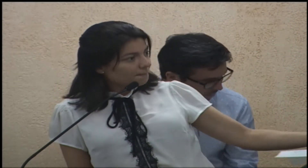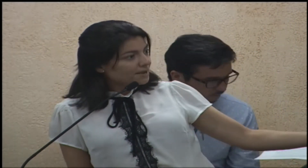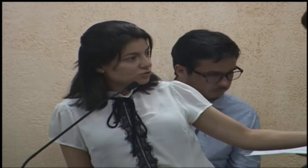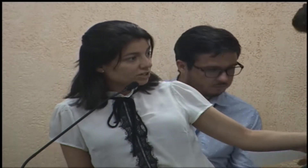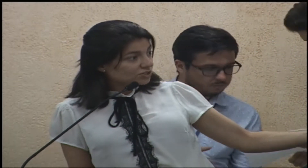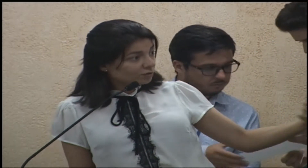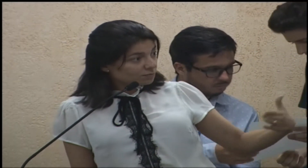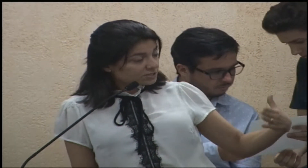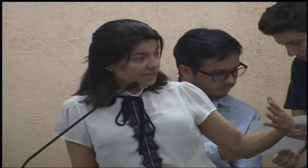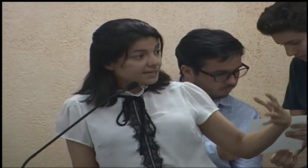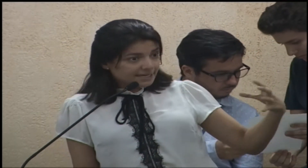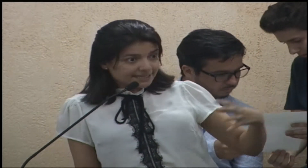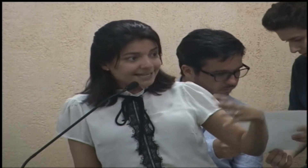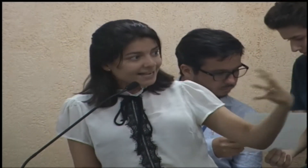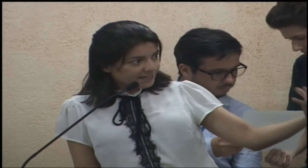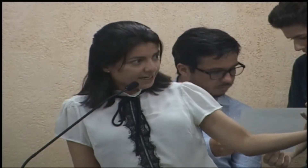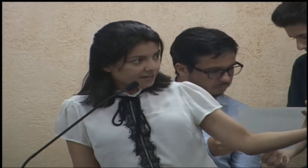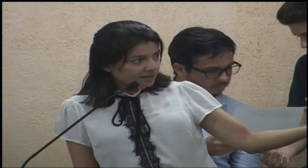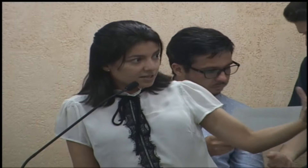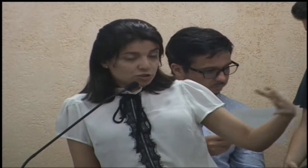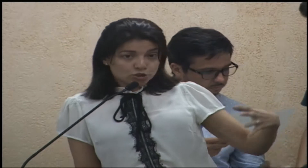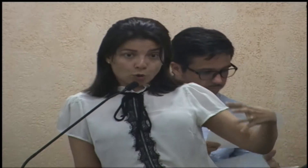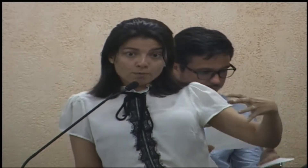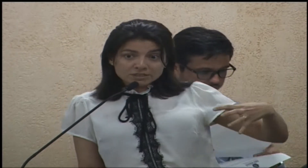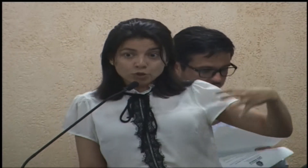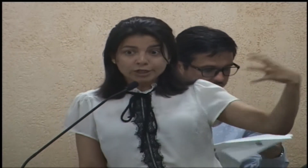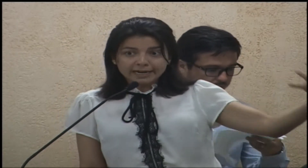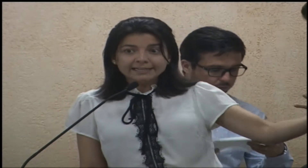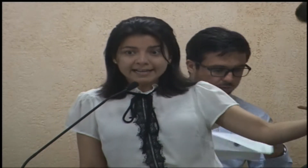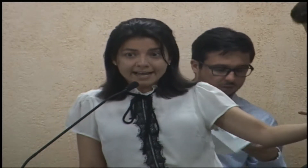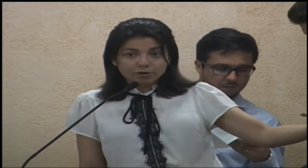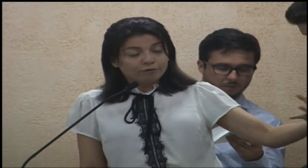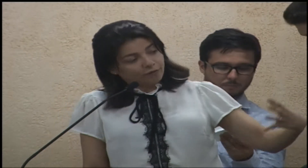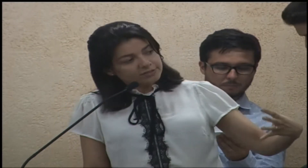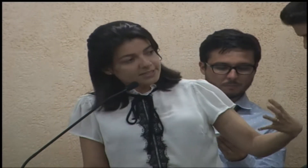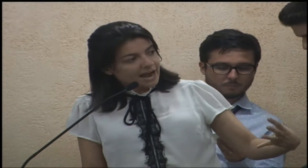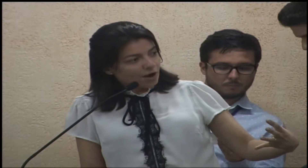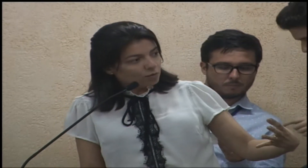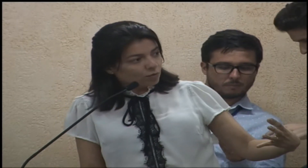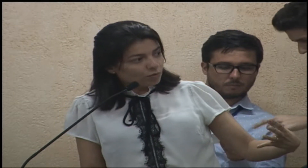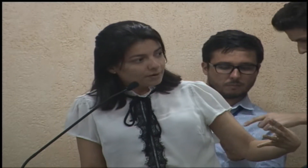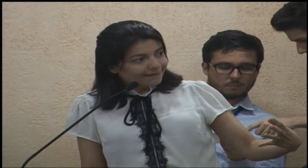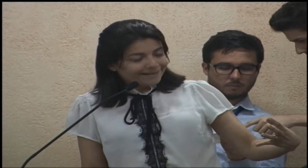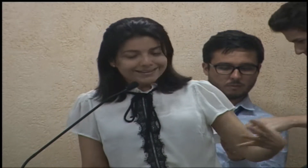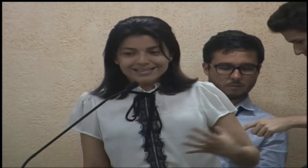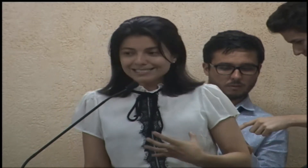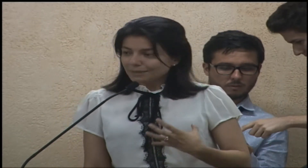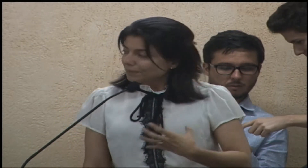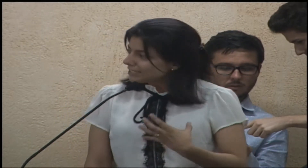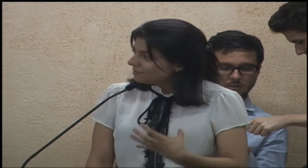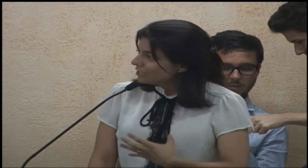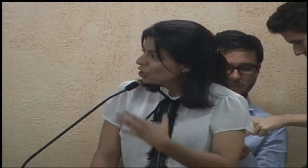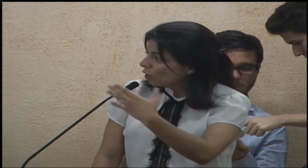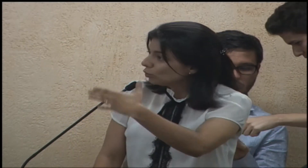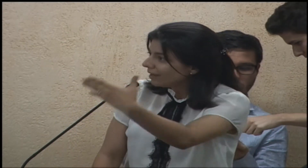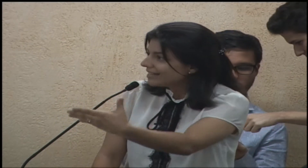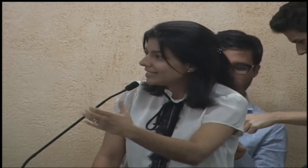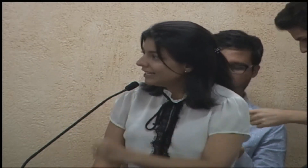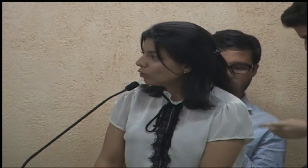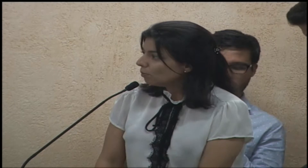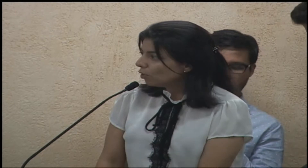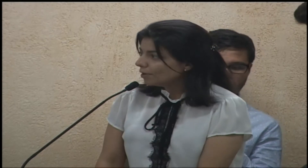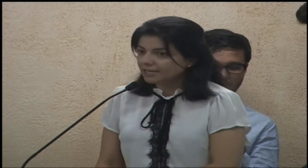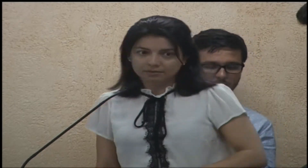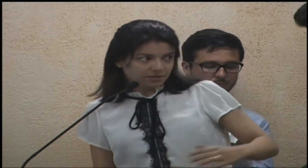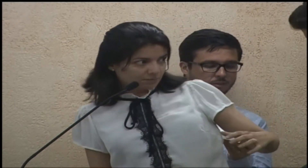de forma pejorativa, como se denegrir, como se tornar negro fosse algo que simplesmente rotulasse